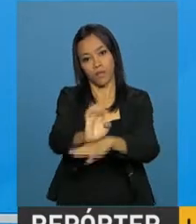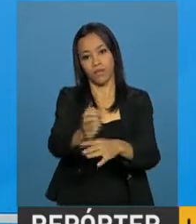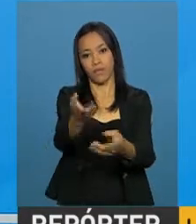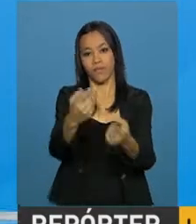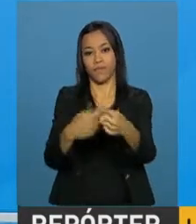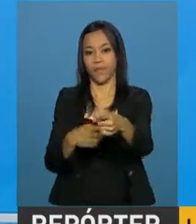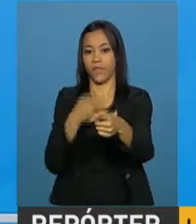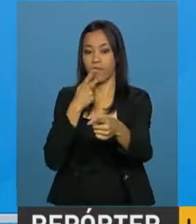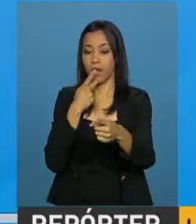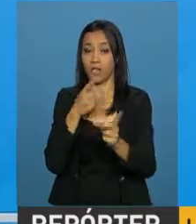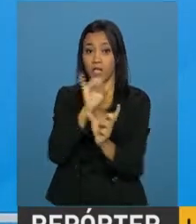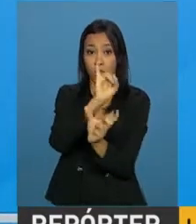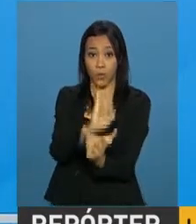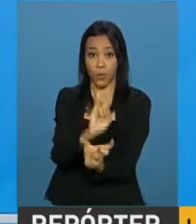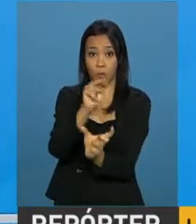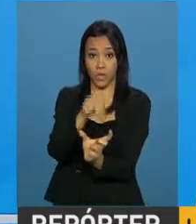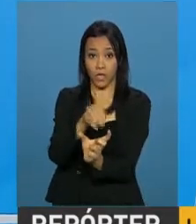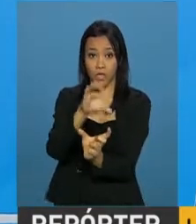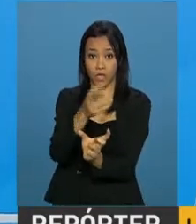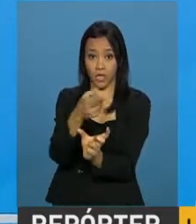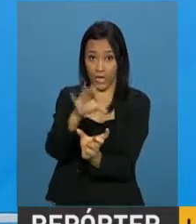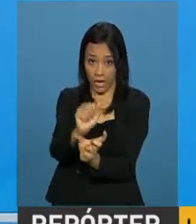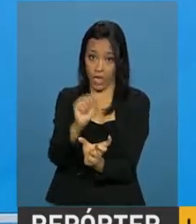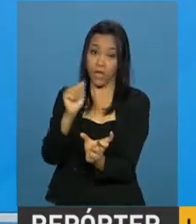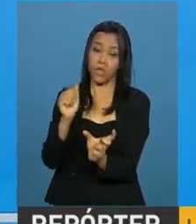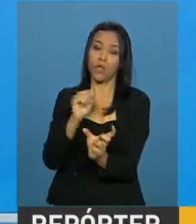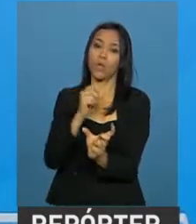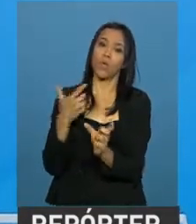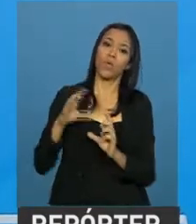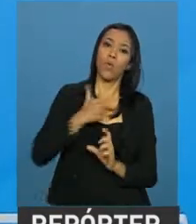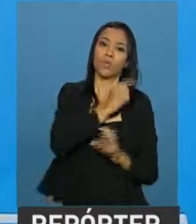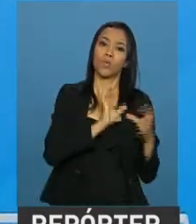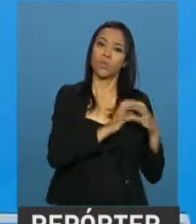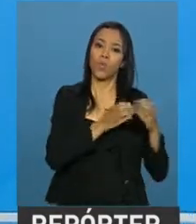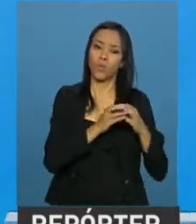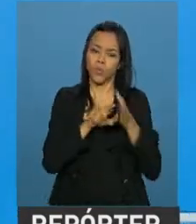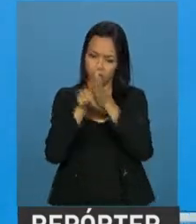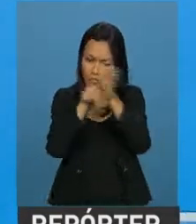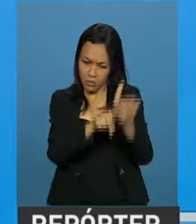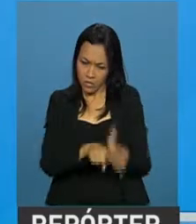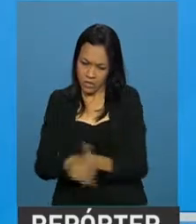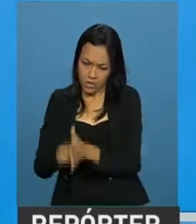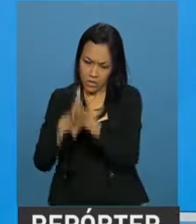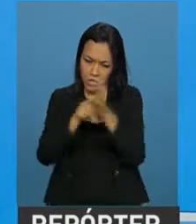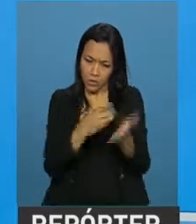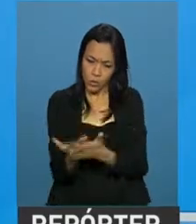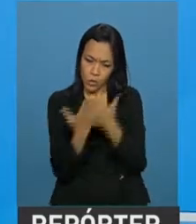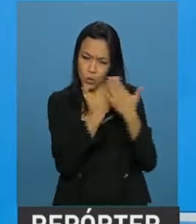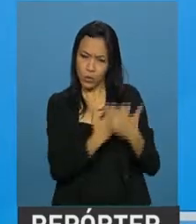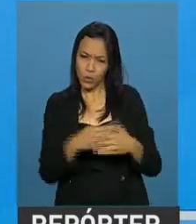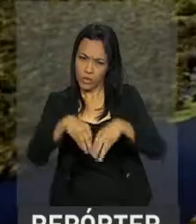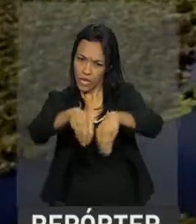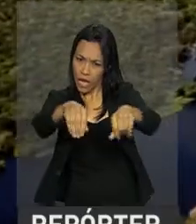com o Terra Legal, fizesse um estudo para a destinação dessa área. Ele se mostrou